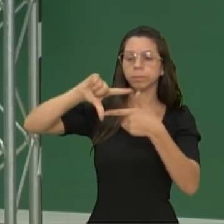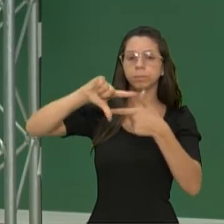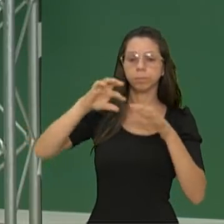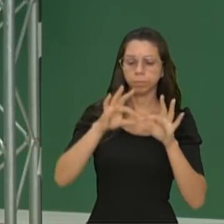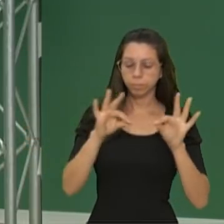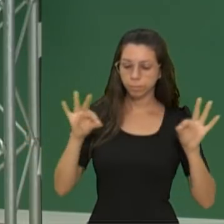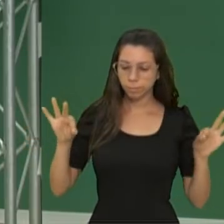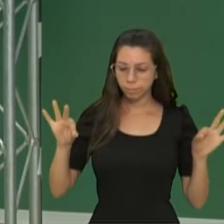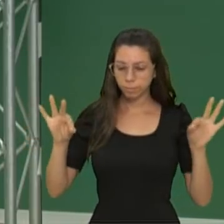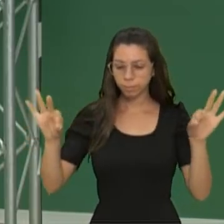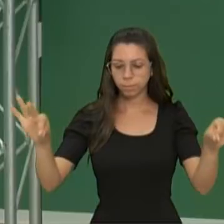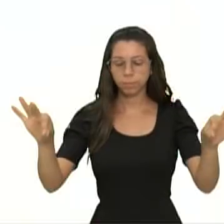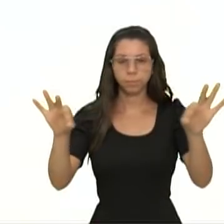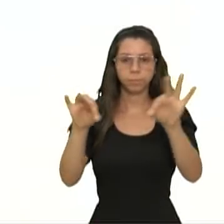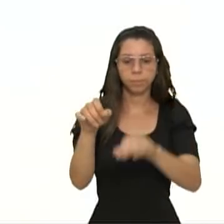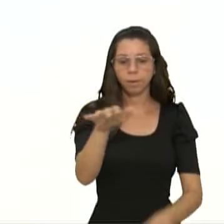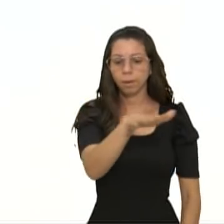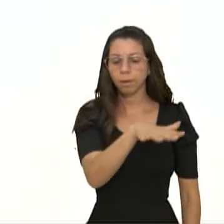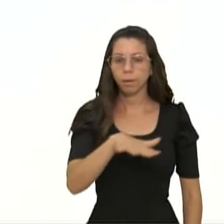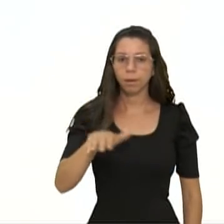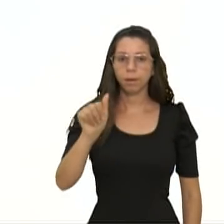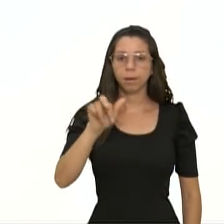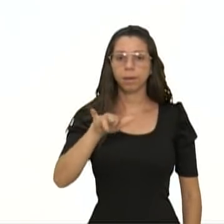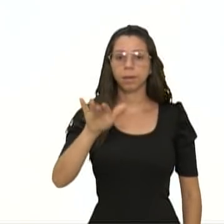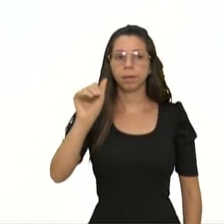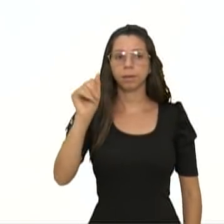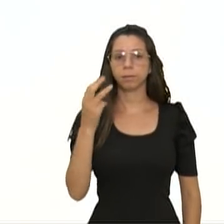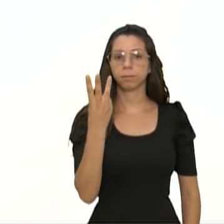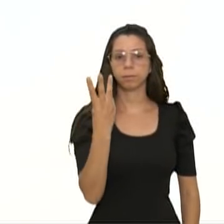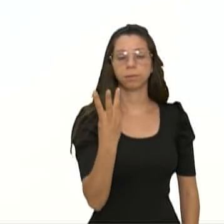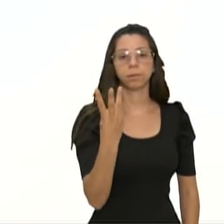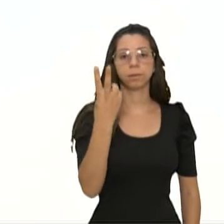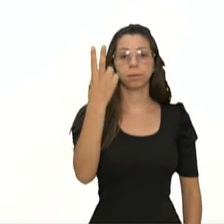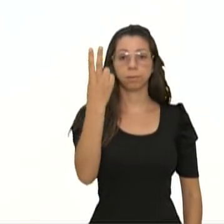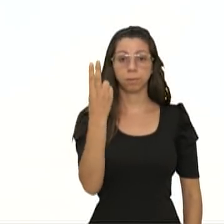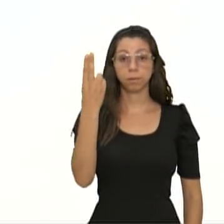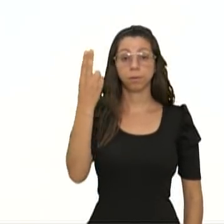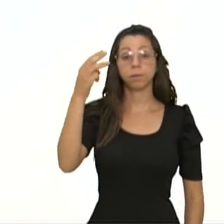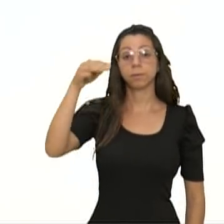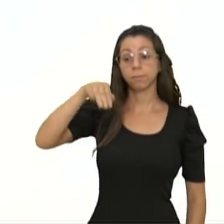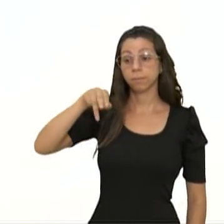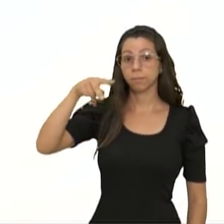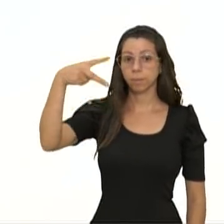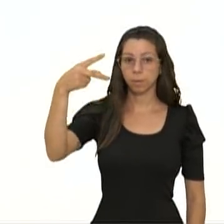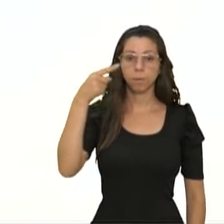32 metros quadrados. Então, eu tenho esse formato aqui.